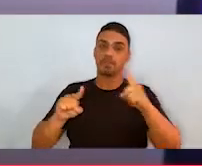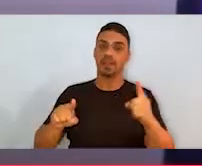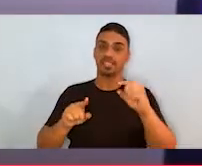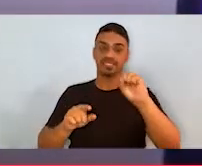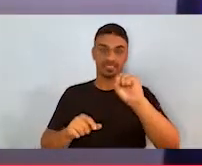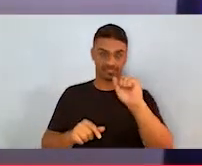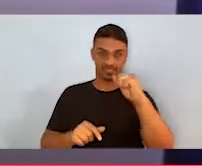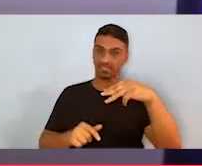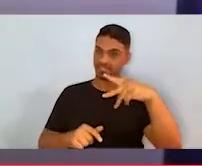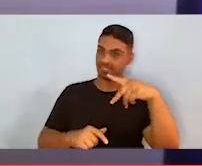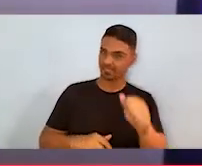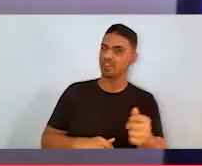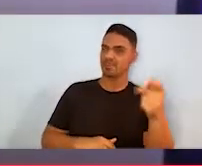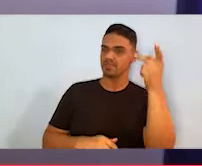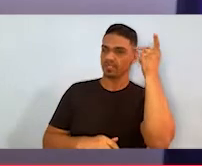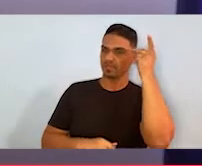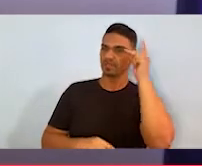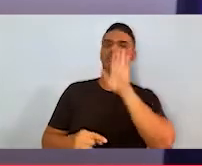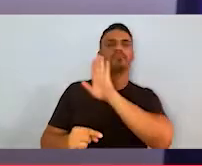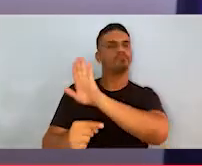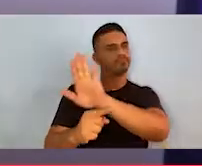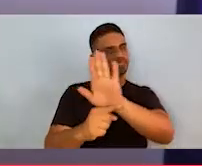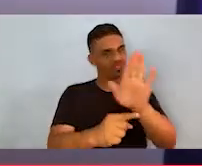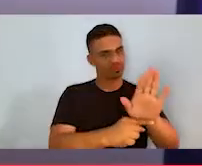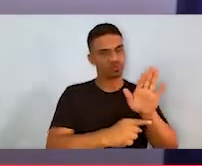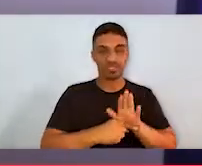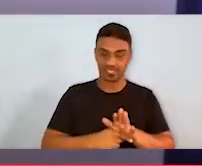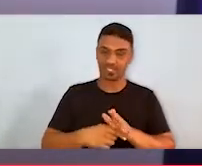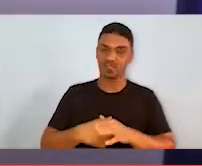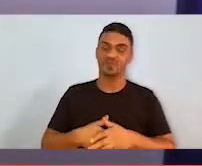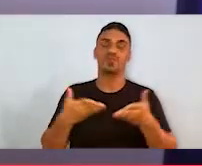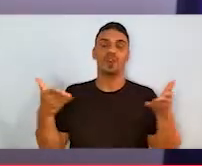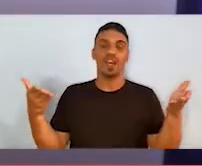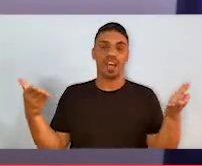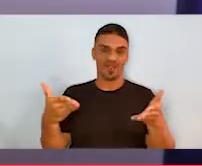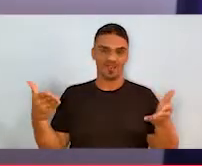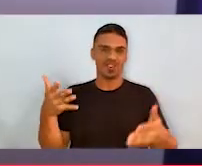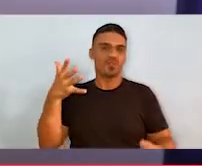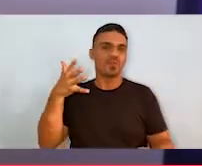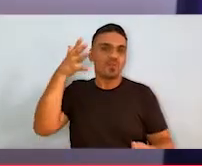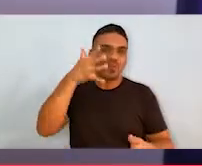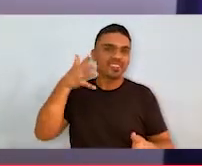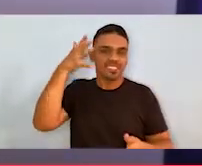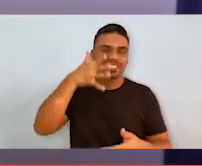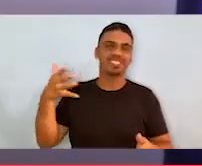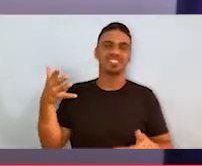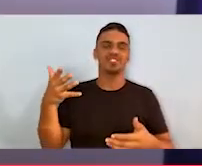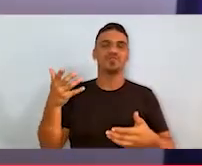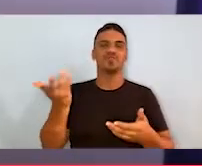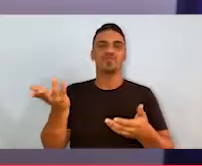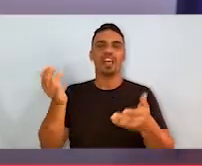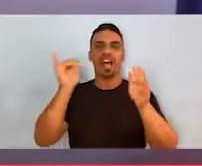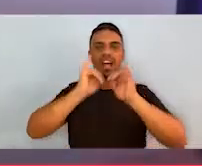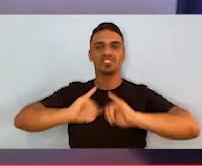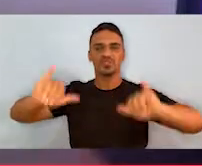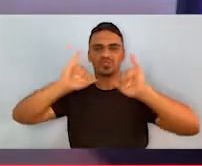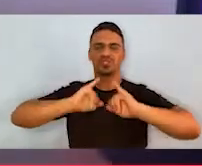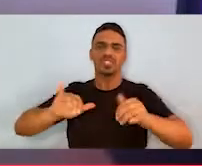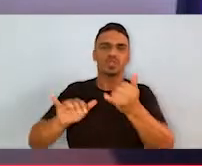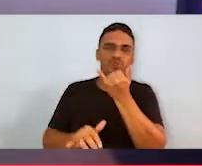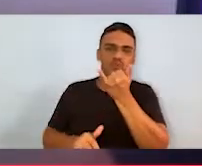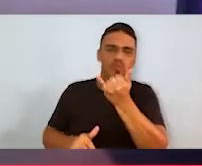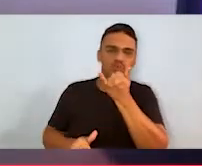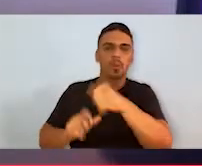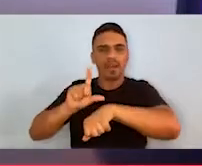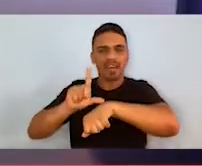isto, eu vou apresentar a nossa palestrante, peço até desculpa um pouquinho do nosso atraso. A nossa palestrante, eu vou ter que usar